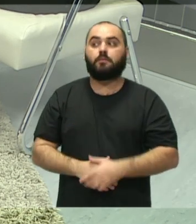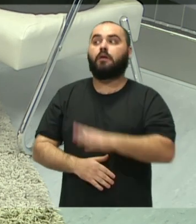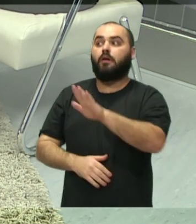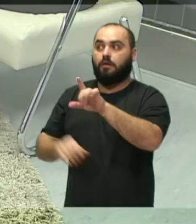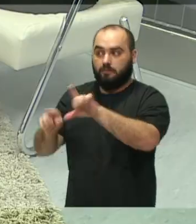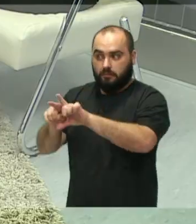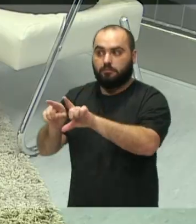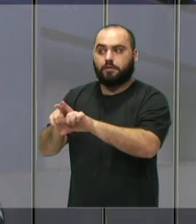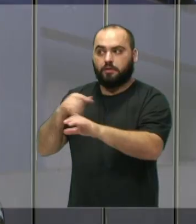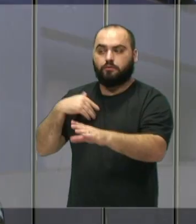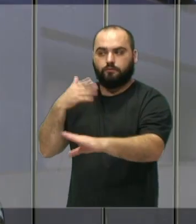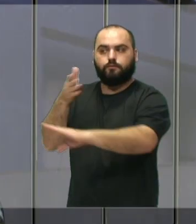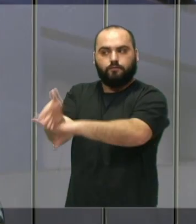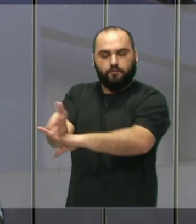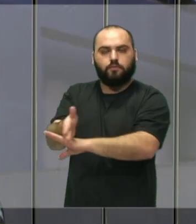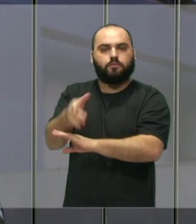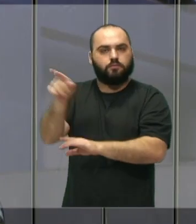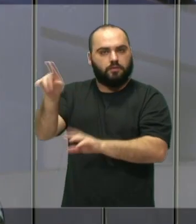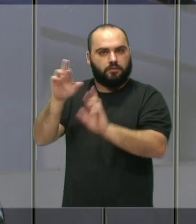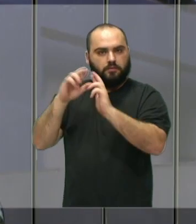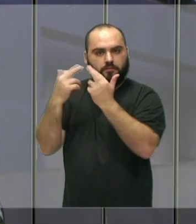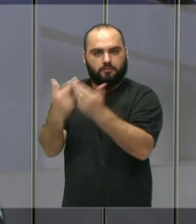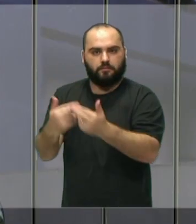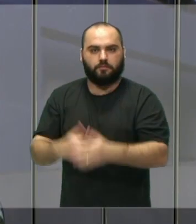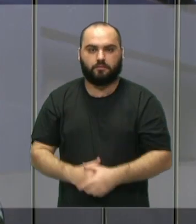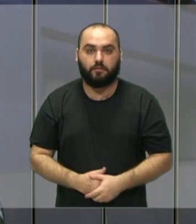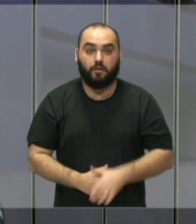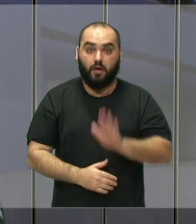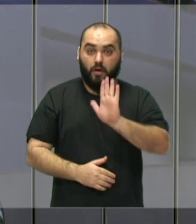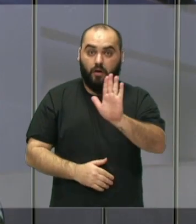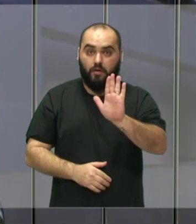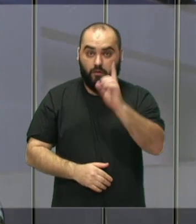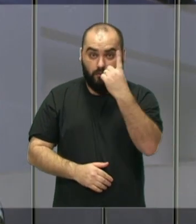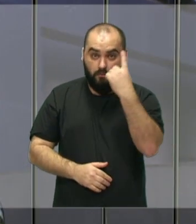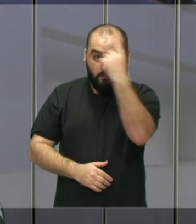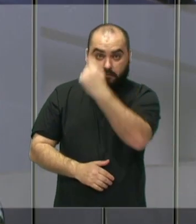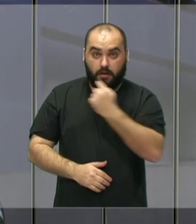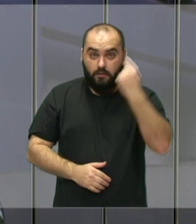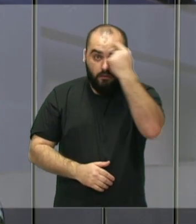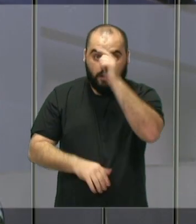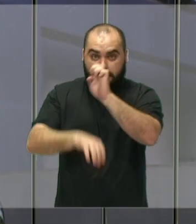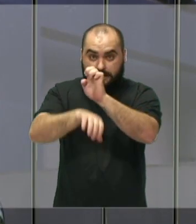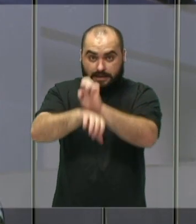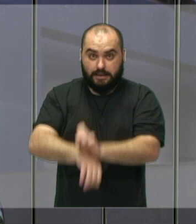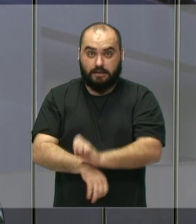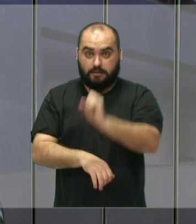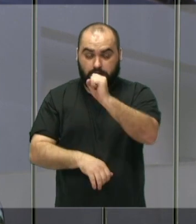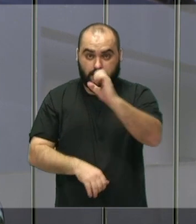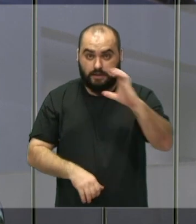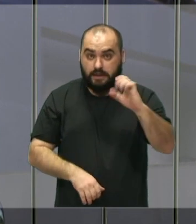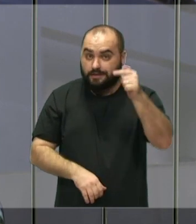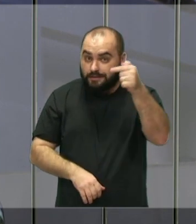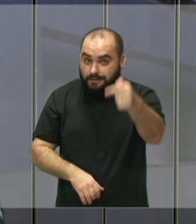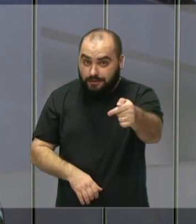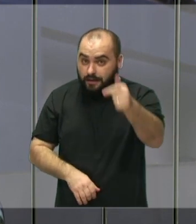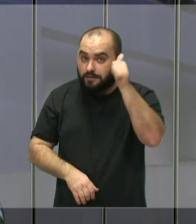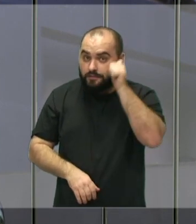A cada hora, no nosso estado, 7 mulheres estão sofrendo violência, algum tipo de